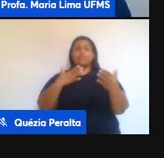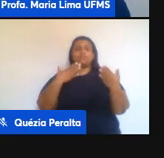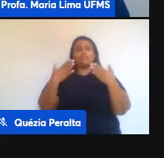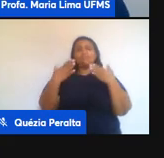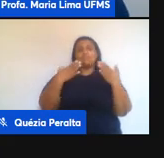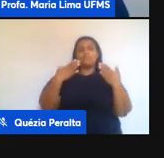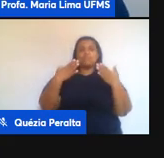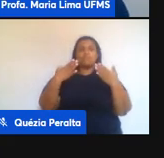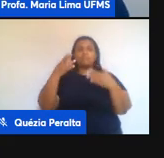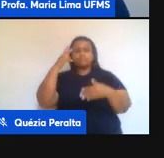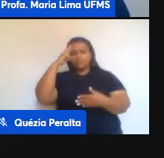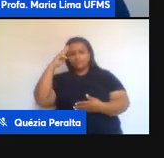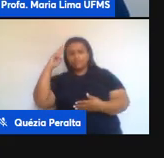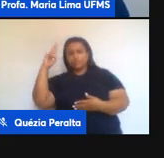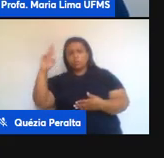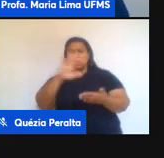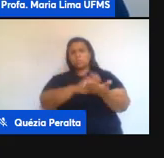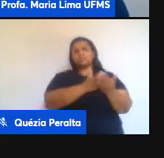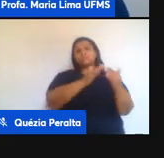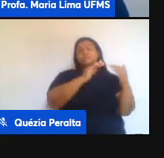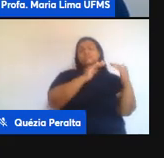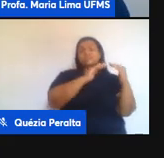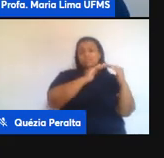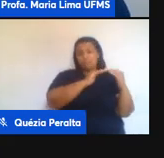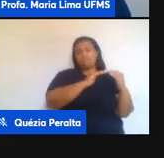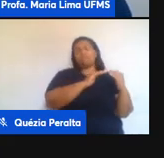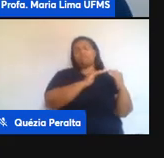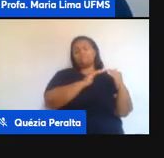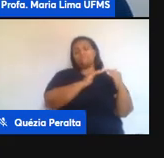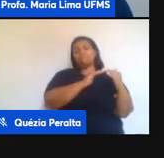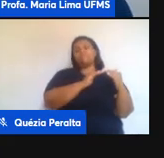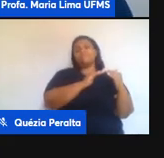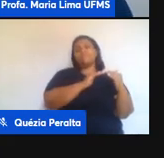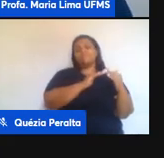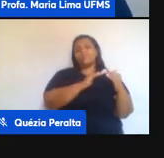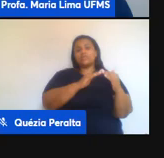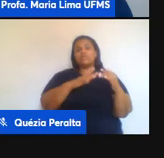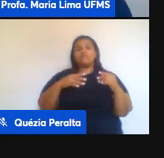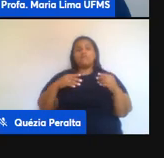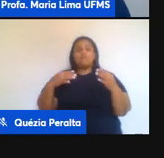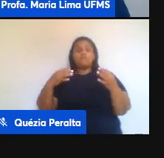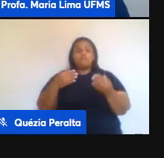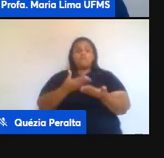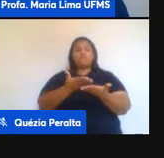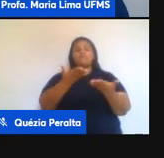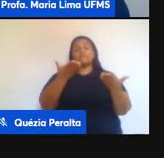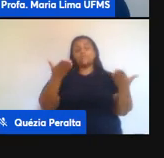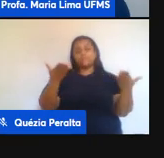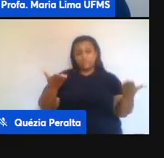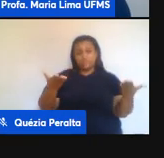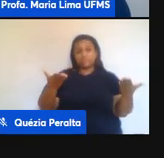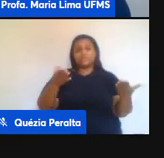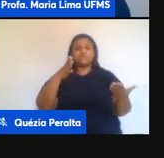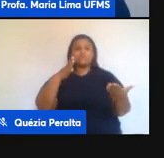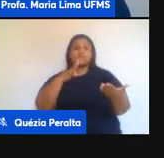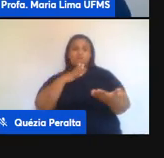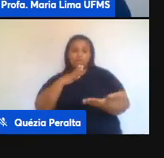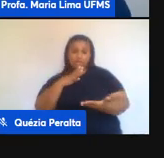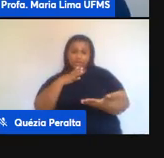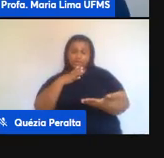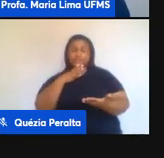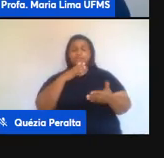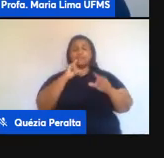diretora, diretor de escola, vocês todas já devem saber que